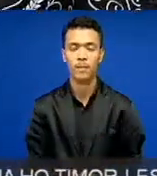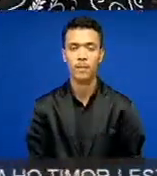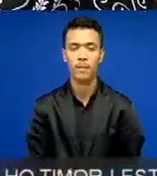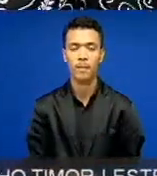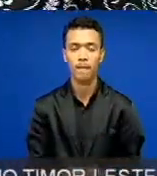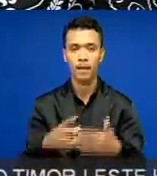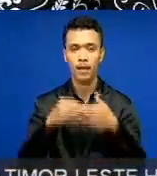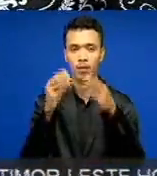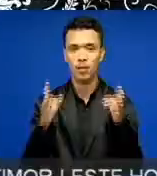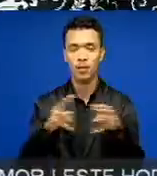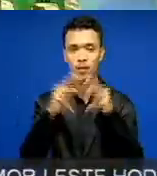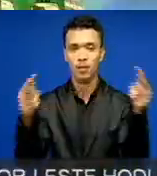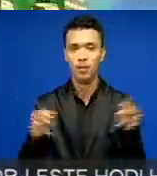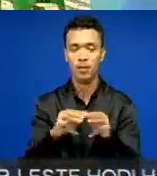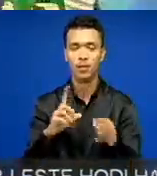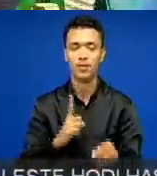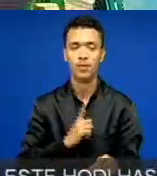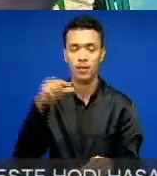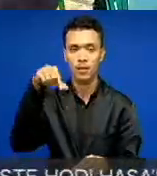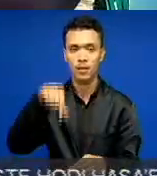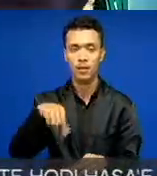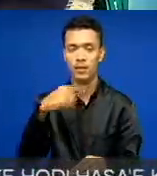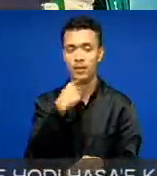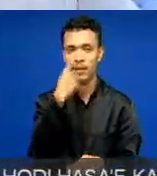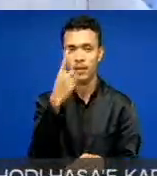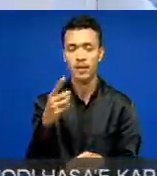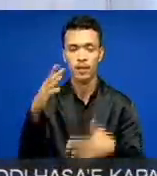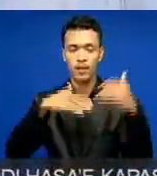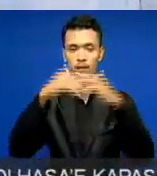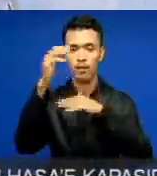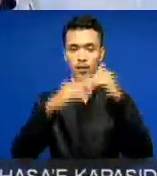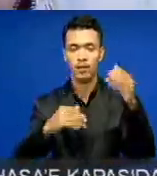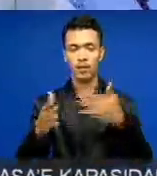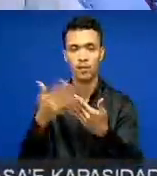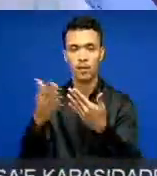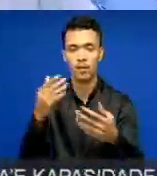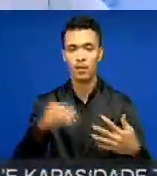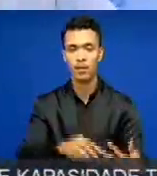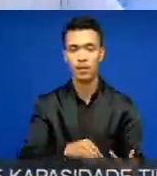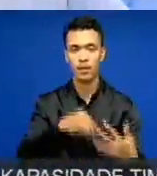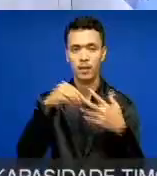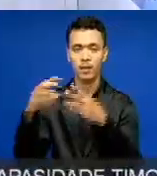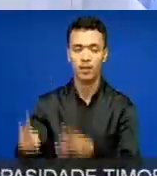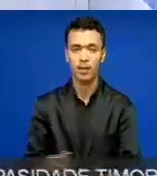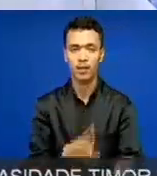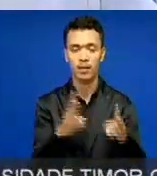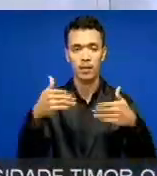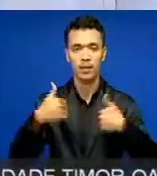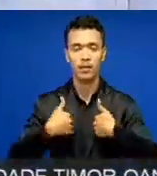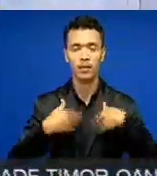Presidente Autoridade Município Liquiçá, Paulino Ribeiro Hateden, Infraestrutura Básica, Liu Estrada e a área